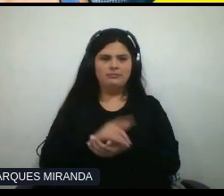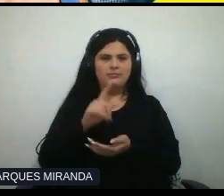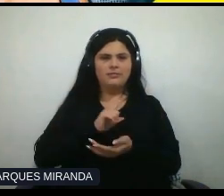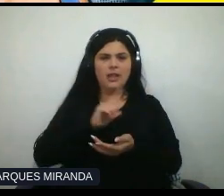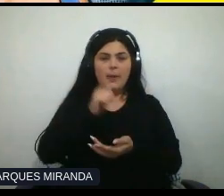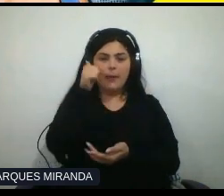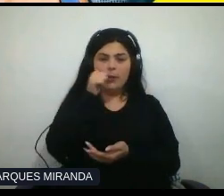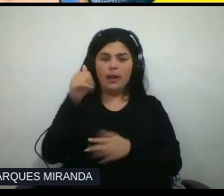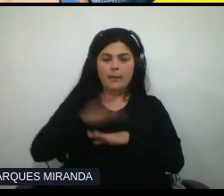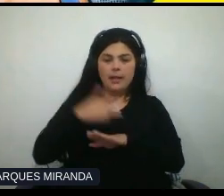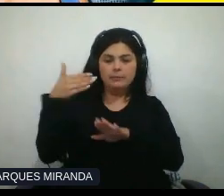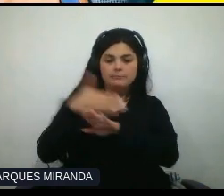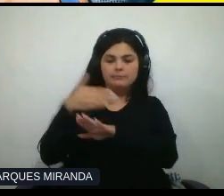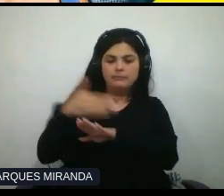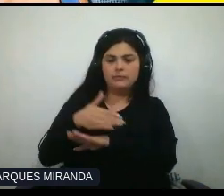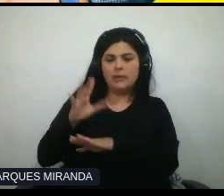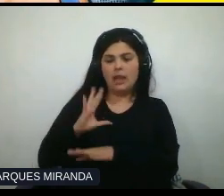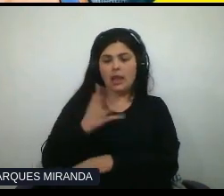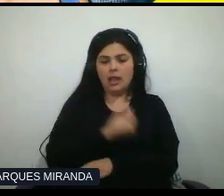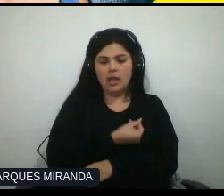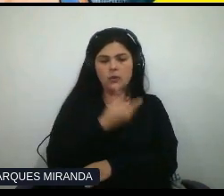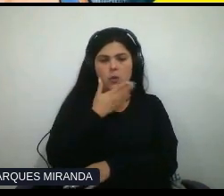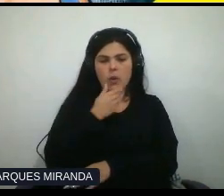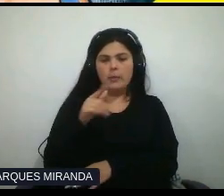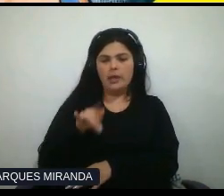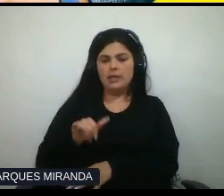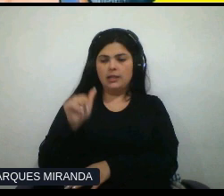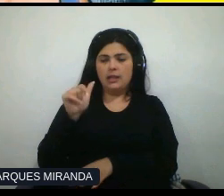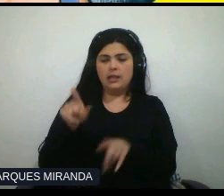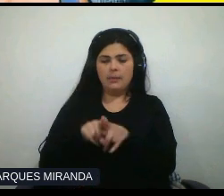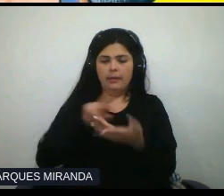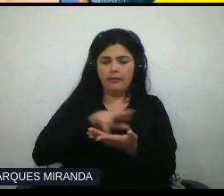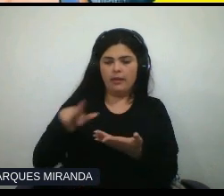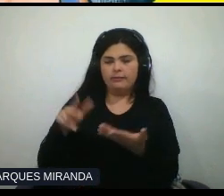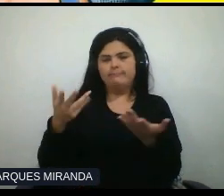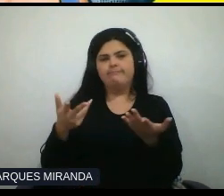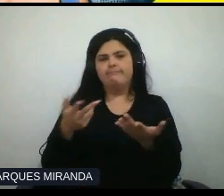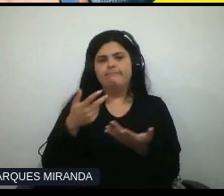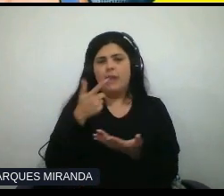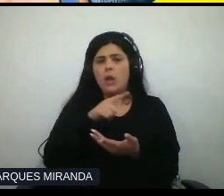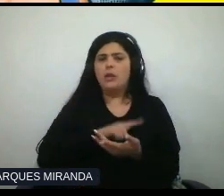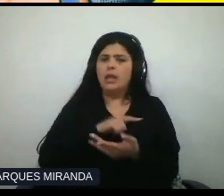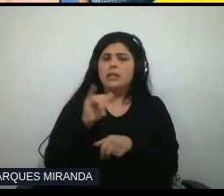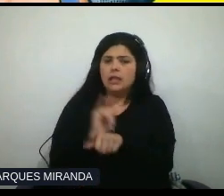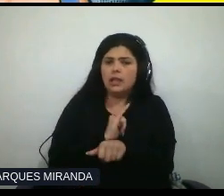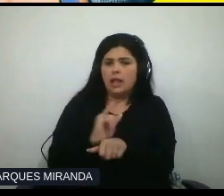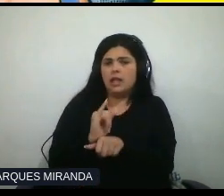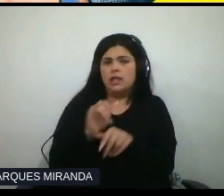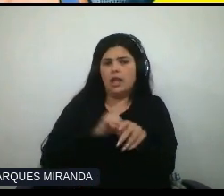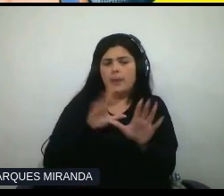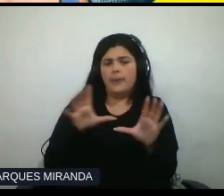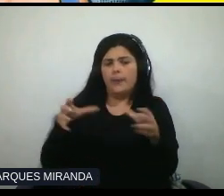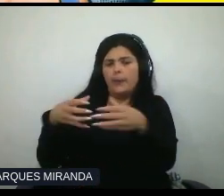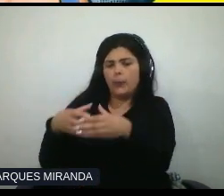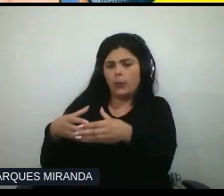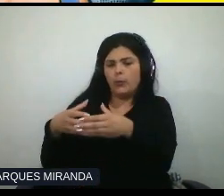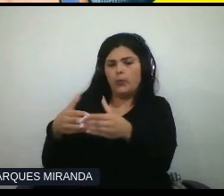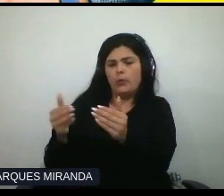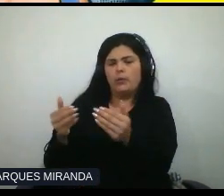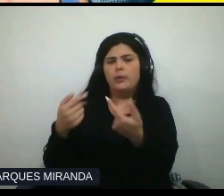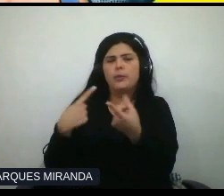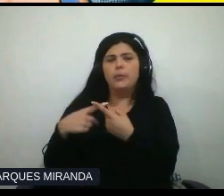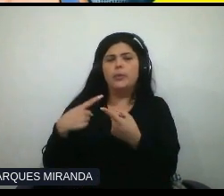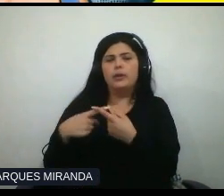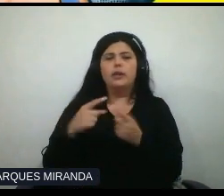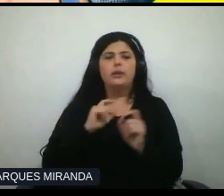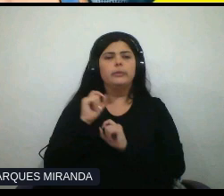mulheres, principalmente trans, homens gays e etc. Eu acho que existem sim algumas bolhas. Existem bolhas porque imagina o